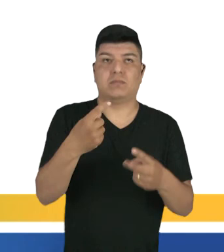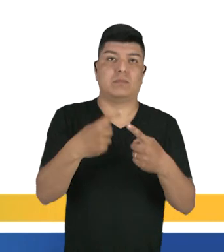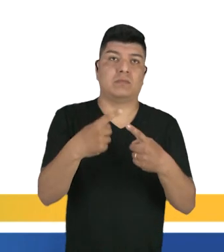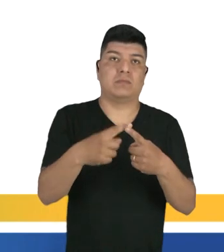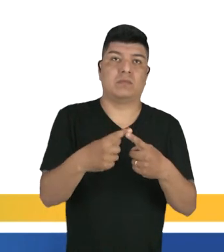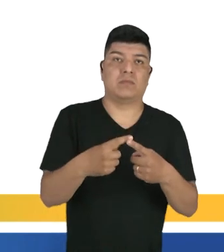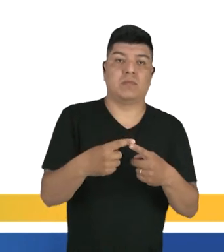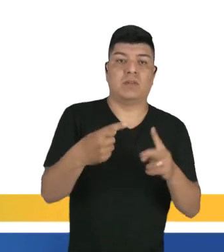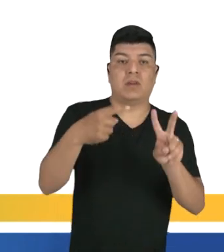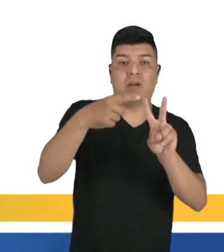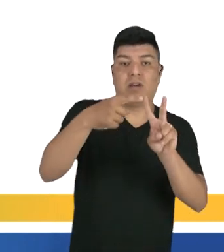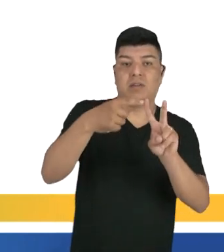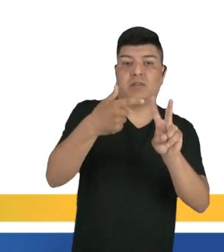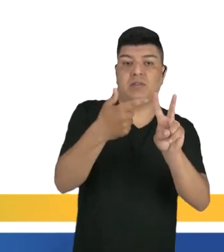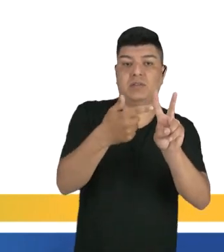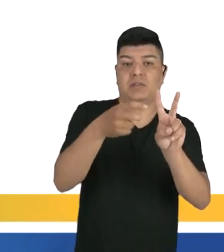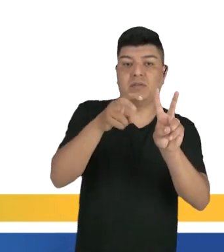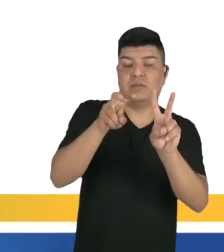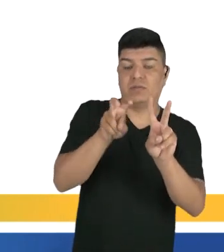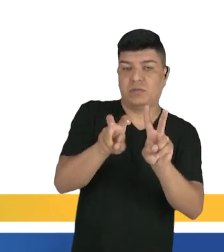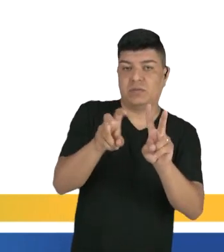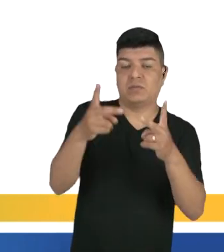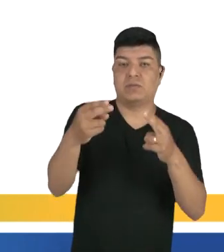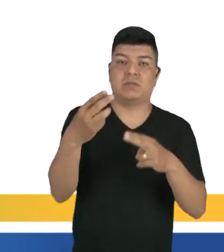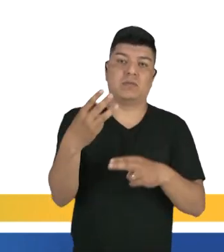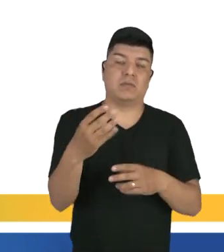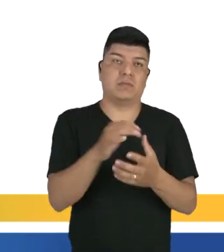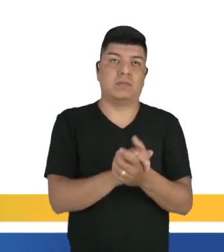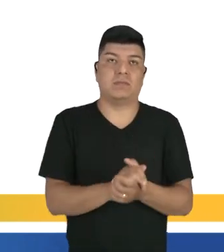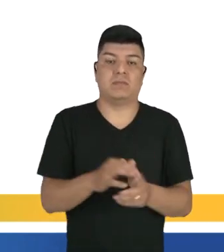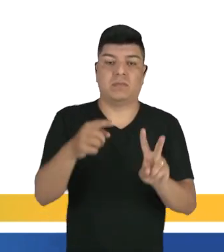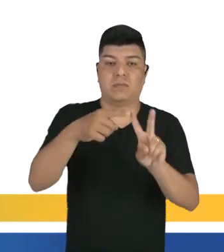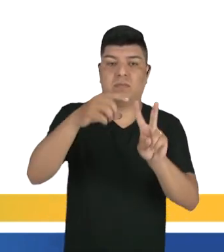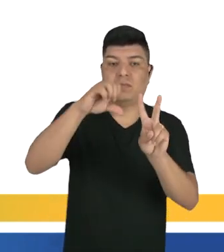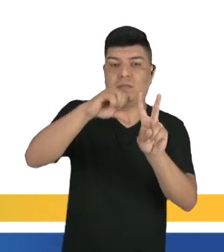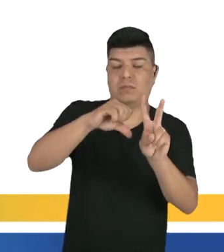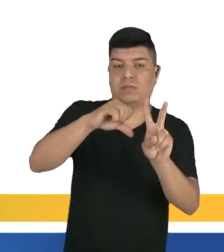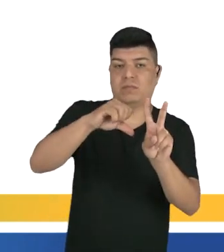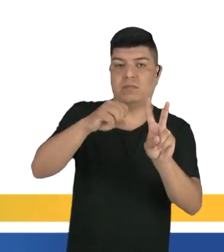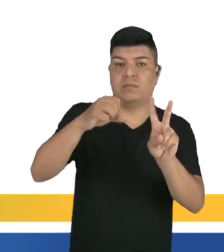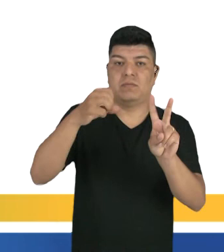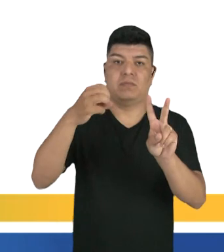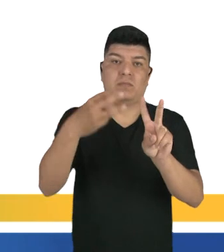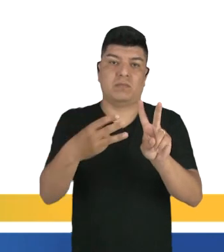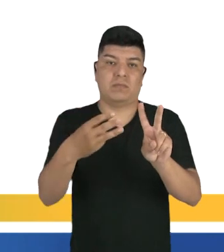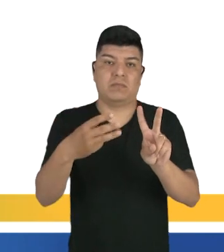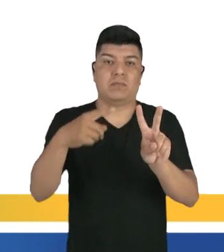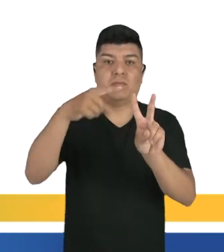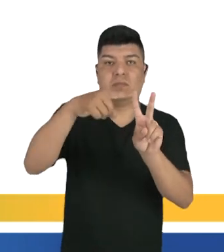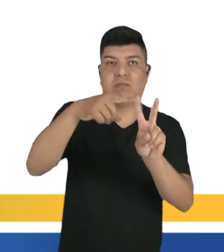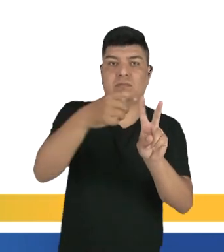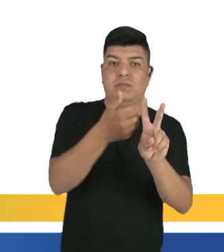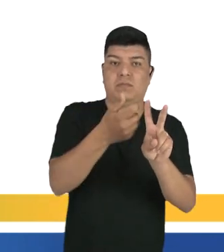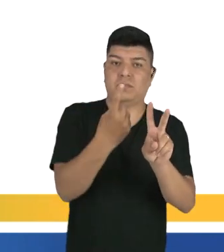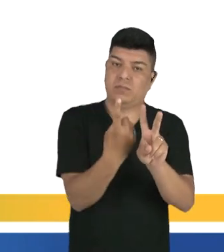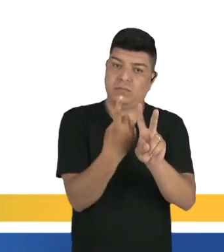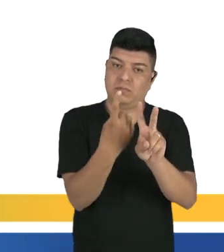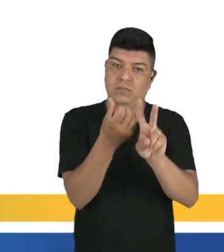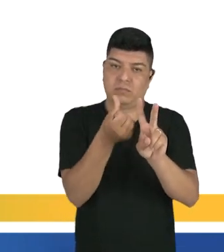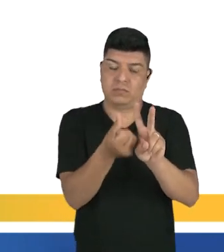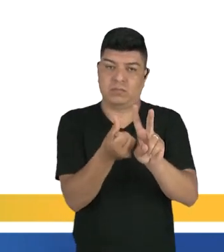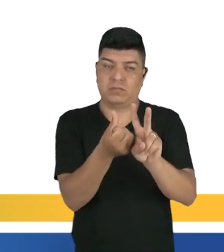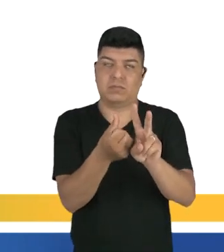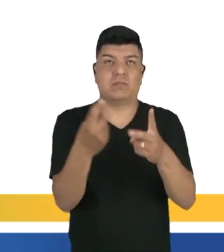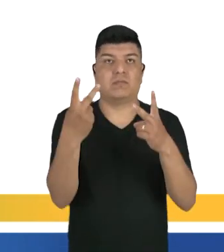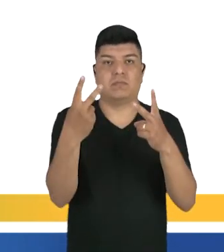é 5. Agora, raiz de 9 é 3, raiz de 16 é 4. 4 mais 3, 7.